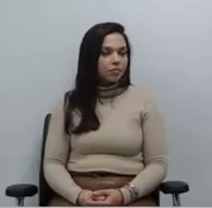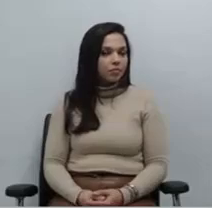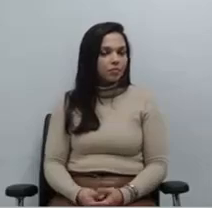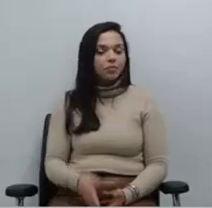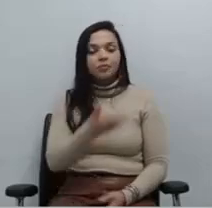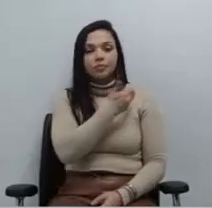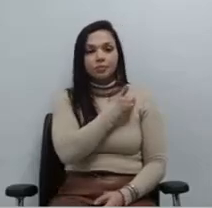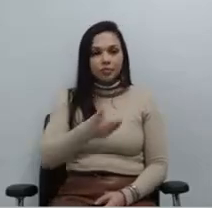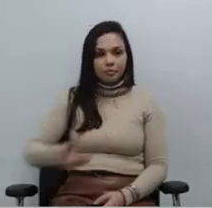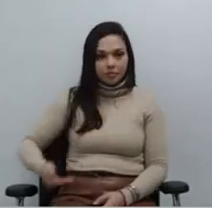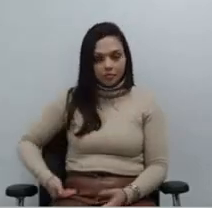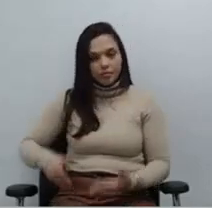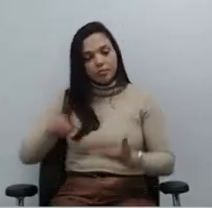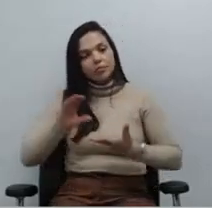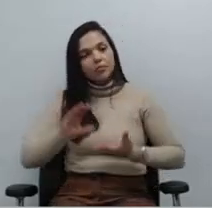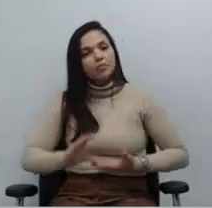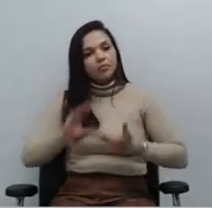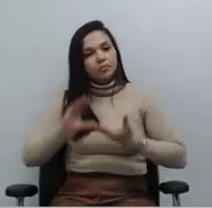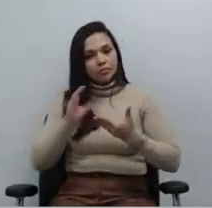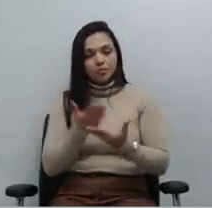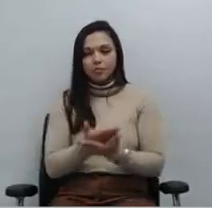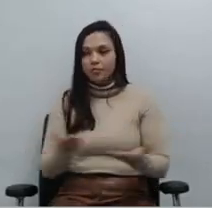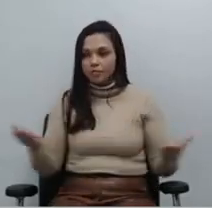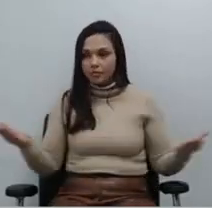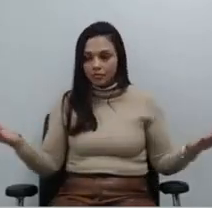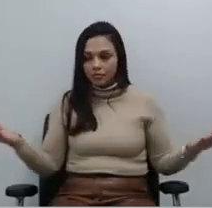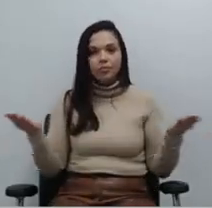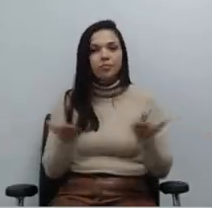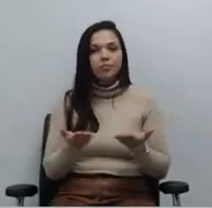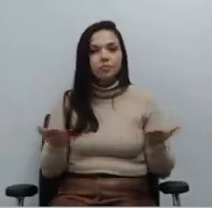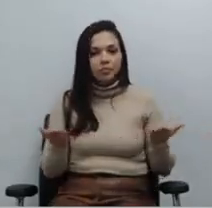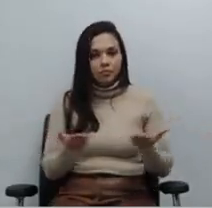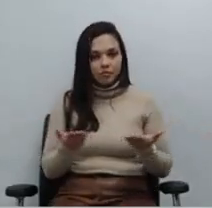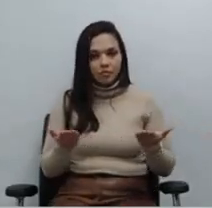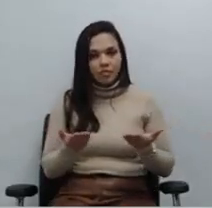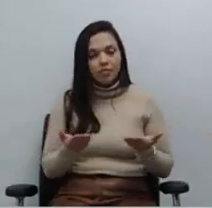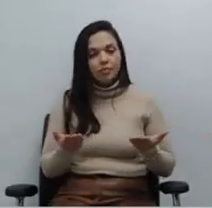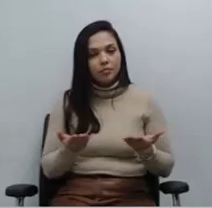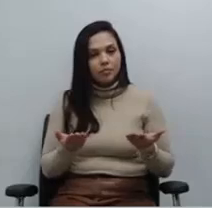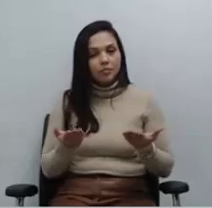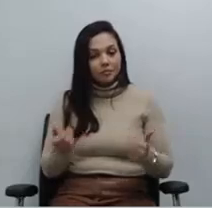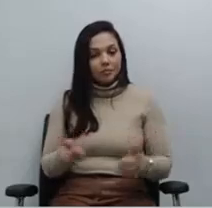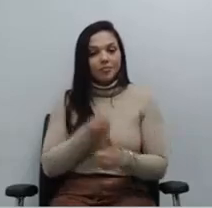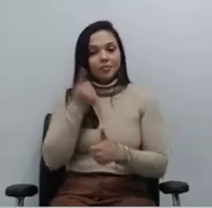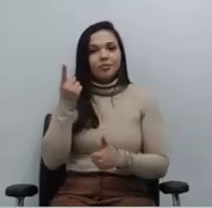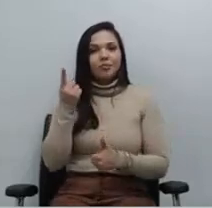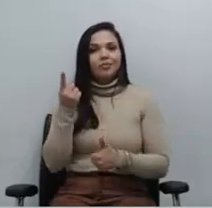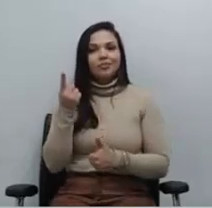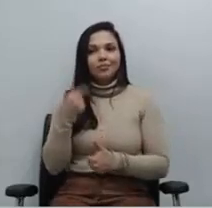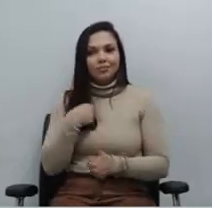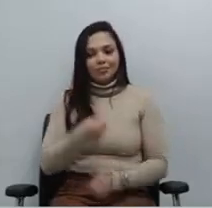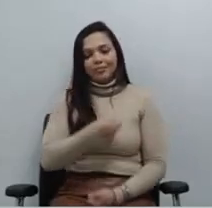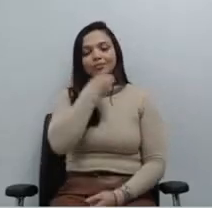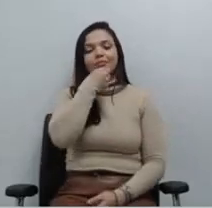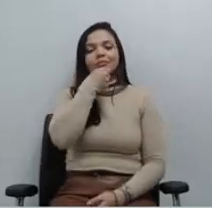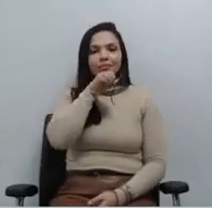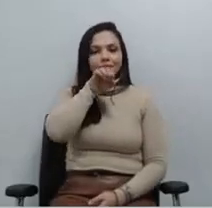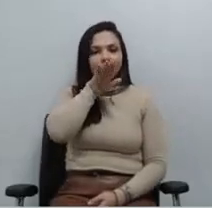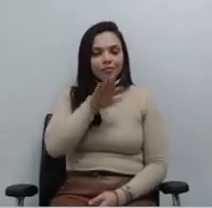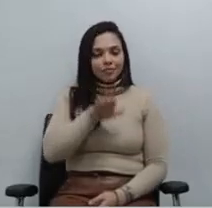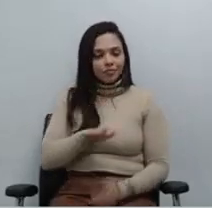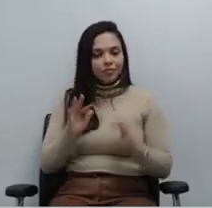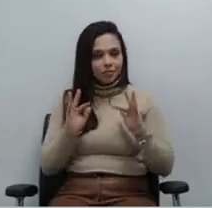Senhora presidente, senhores conselheiros, senhoras conselheiras, é a primeira vez que eu uso a palavra, então desejo boa tarde a todos e todas. Eu